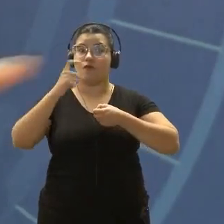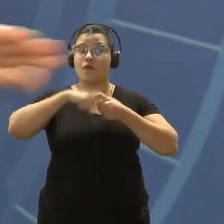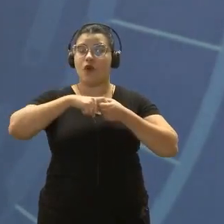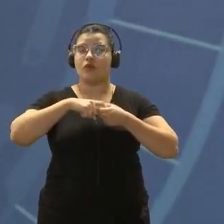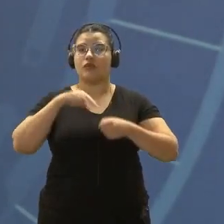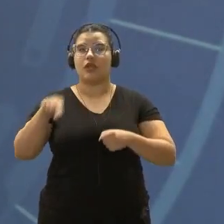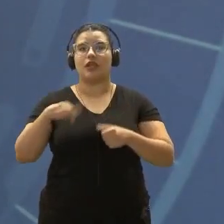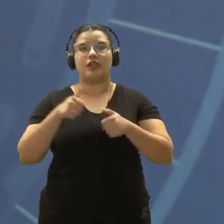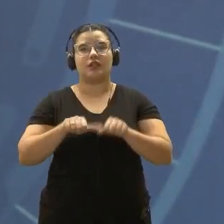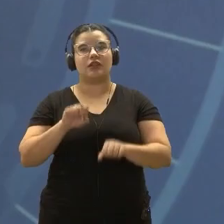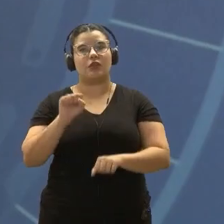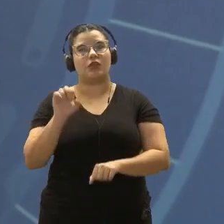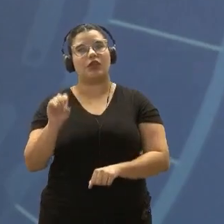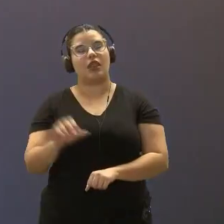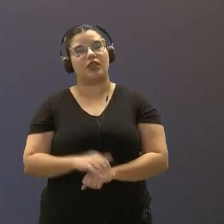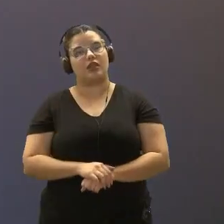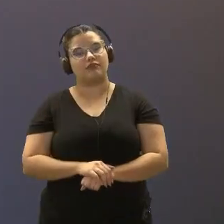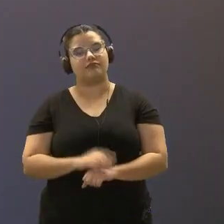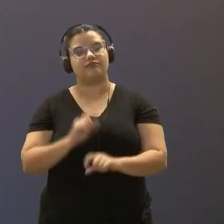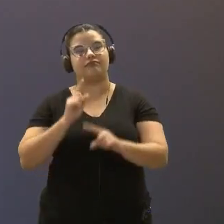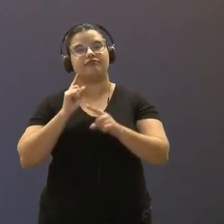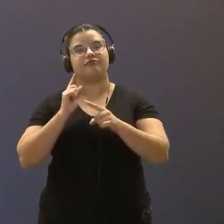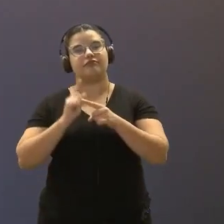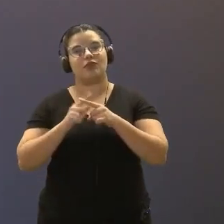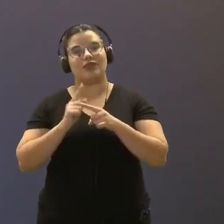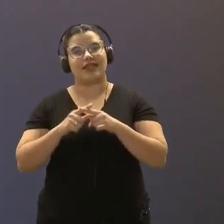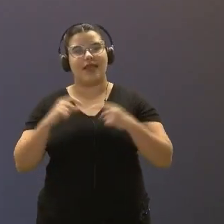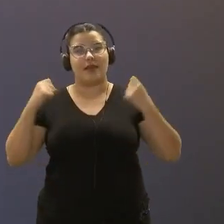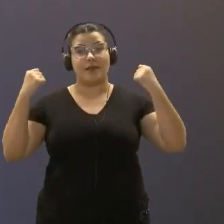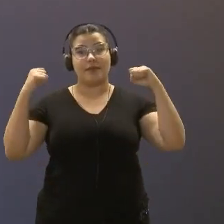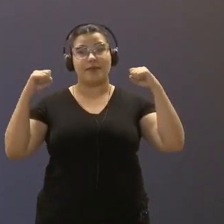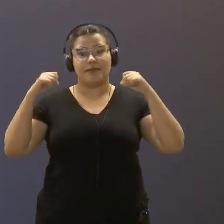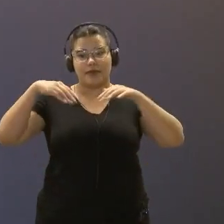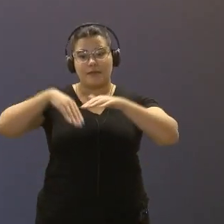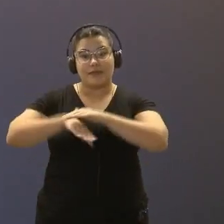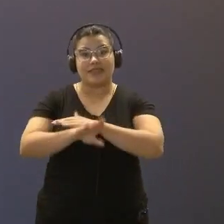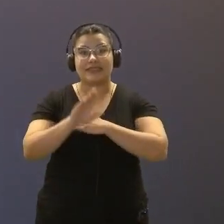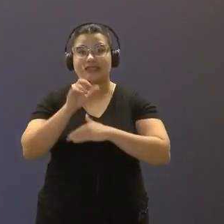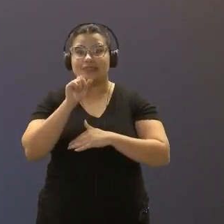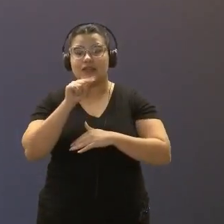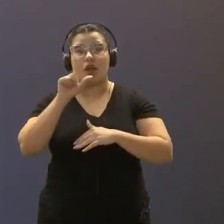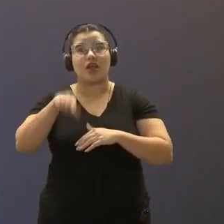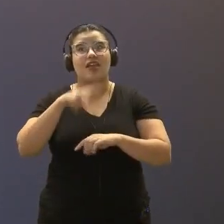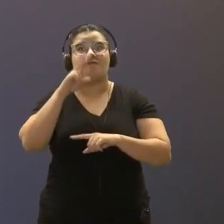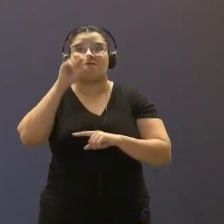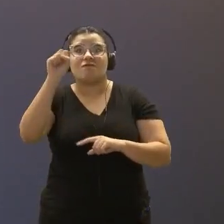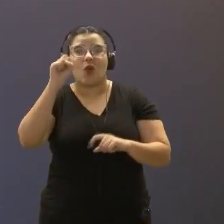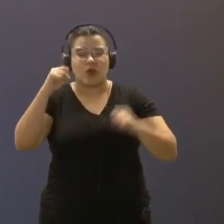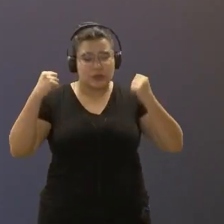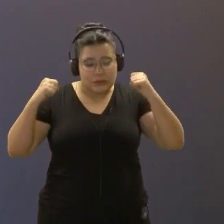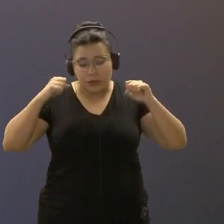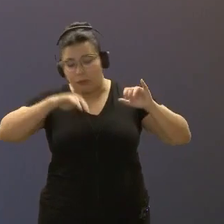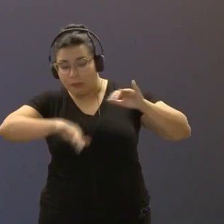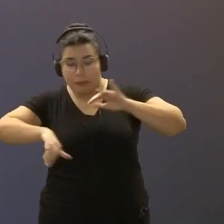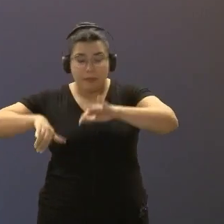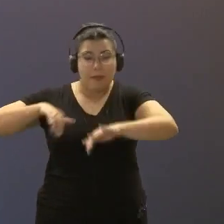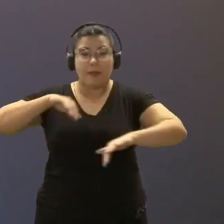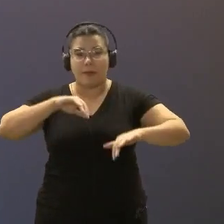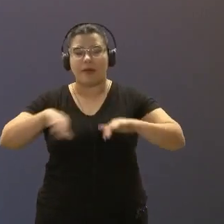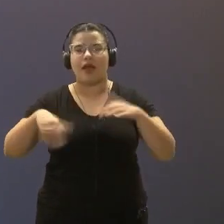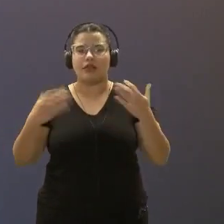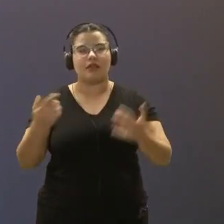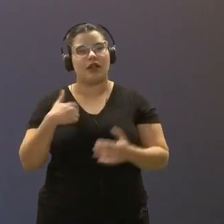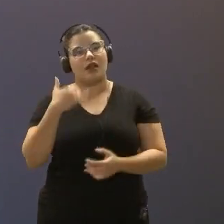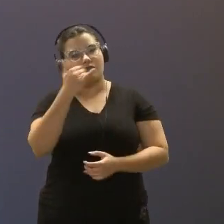voltar, ele está com 80. Porque o exercício embaixo d'água é muito grande. Então, esse paciente, por exemplo, eu falo, tá bom, então